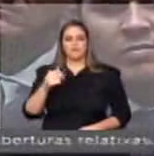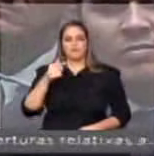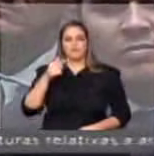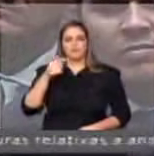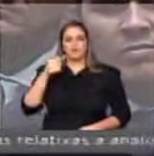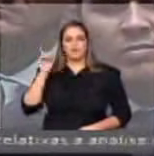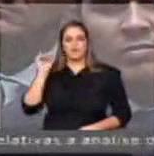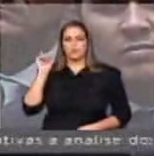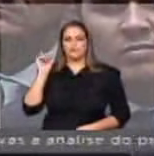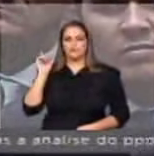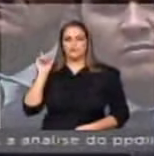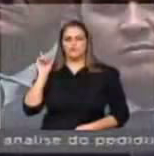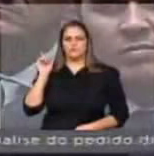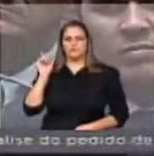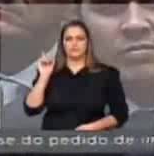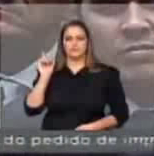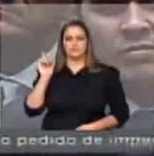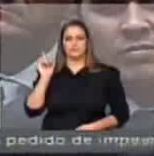ontem,